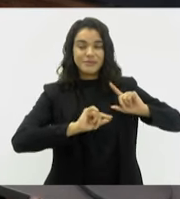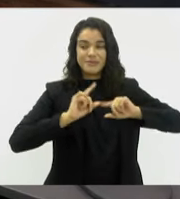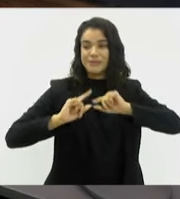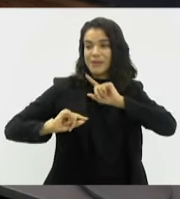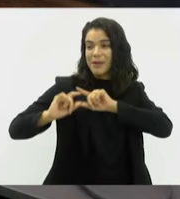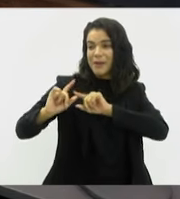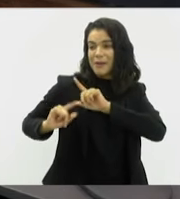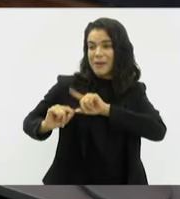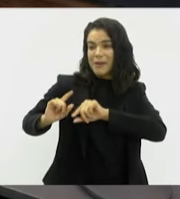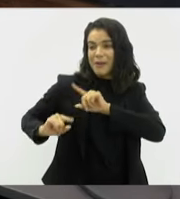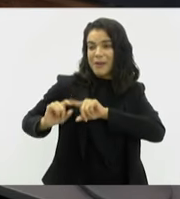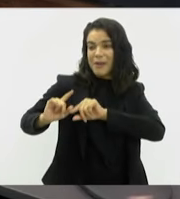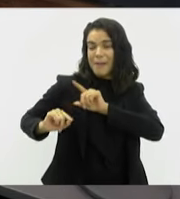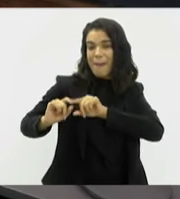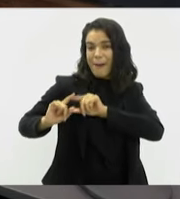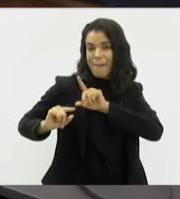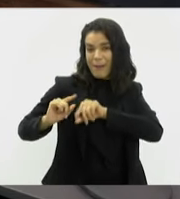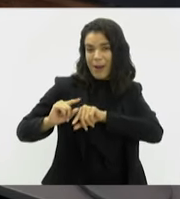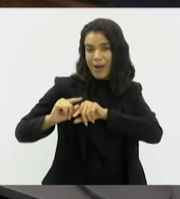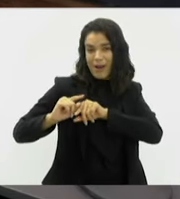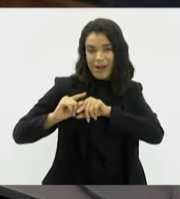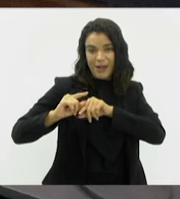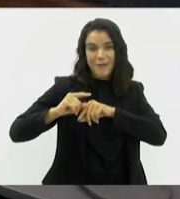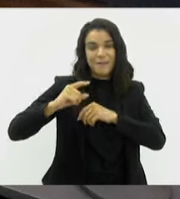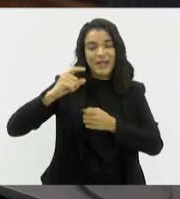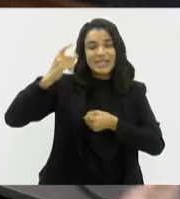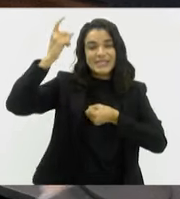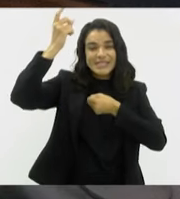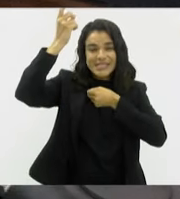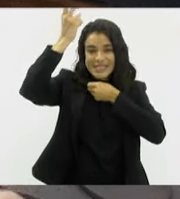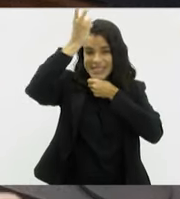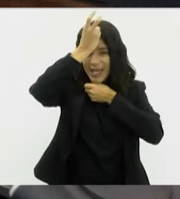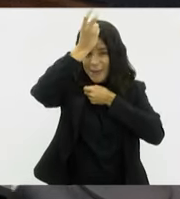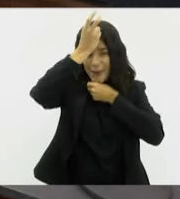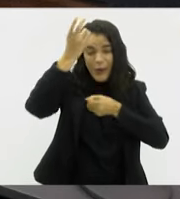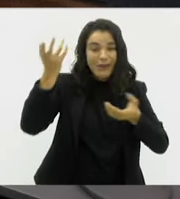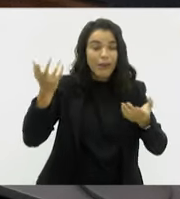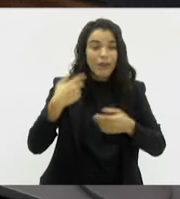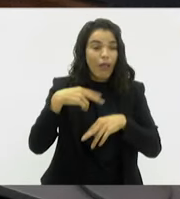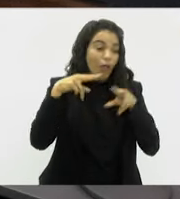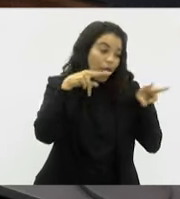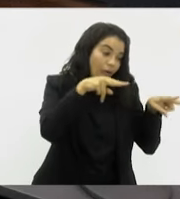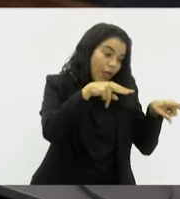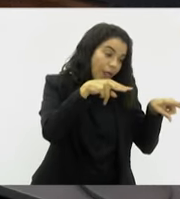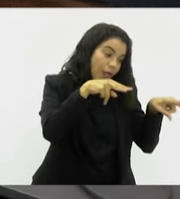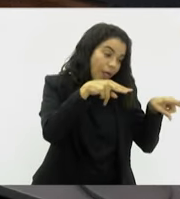direito tem a constelação de Capricórnio, que é o meu signo. Então, não consigo parar de olhar.